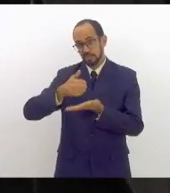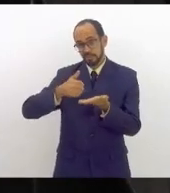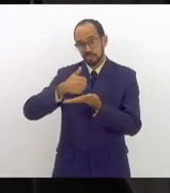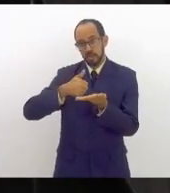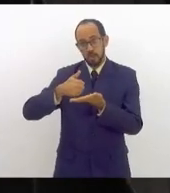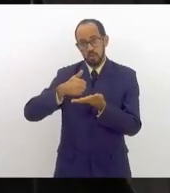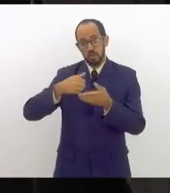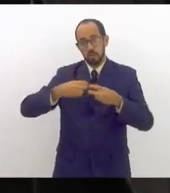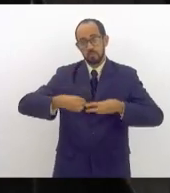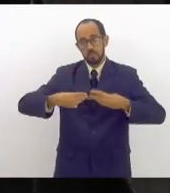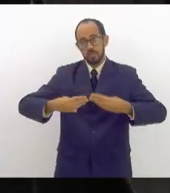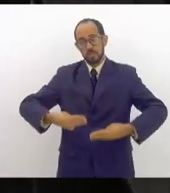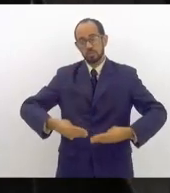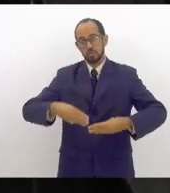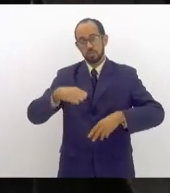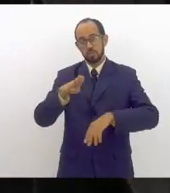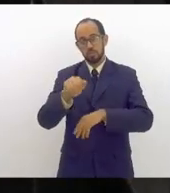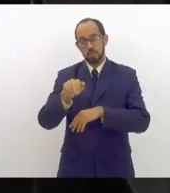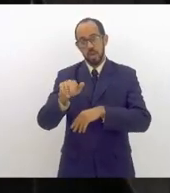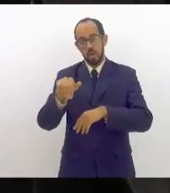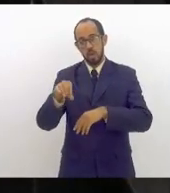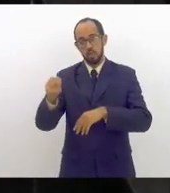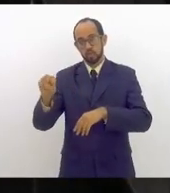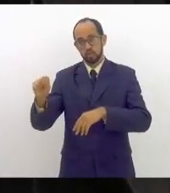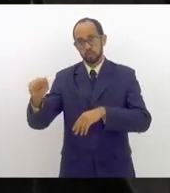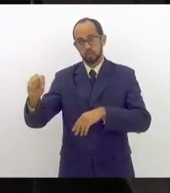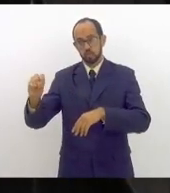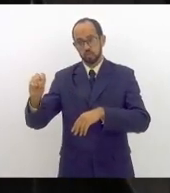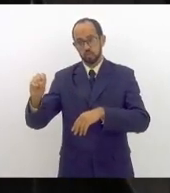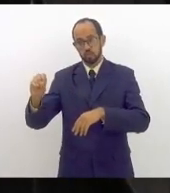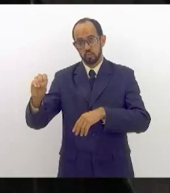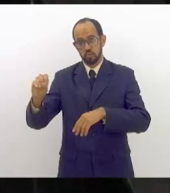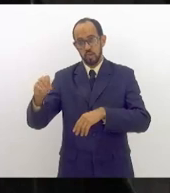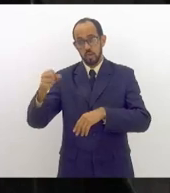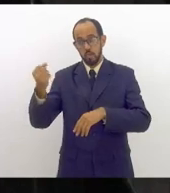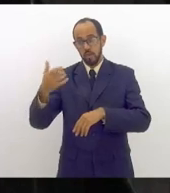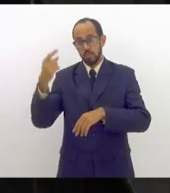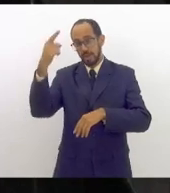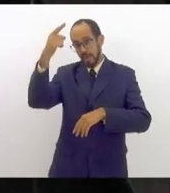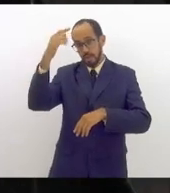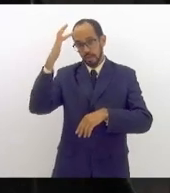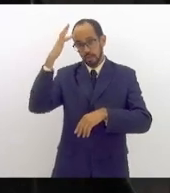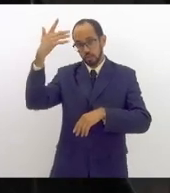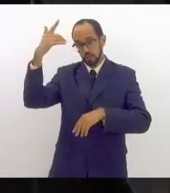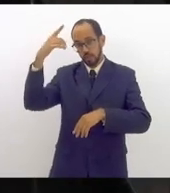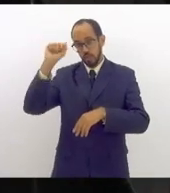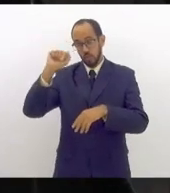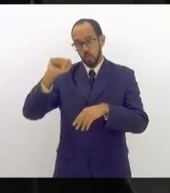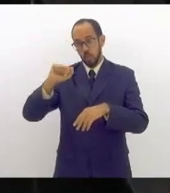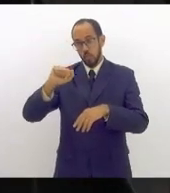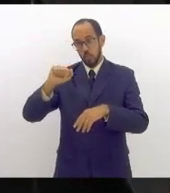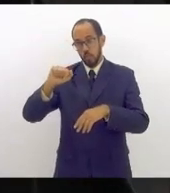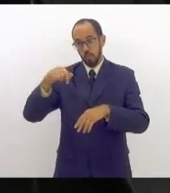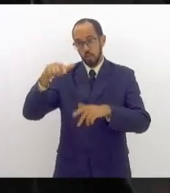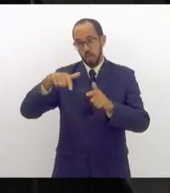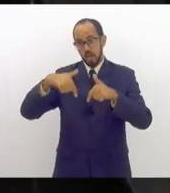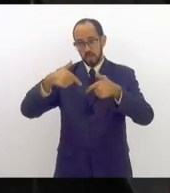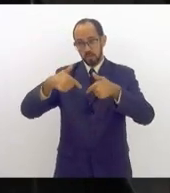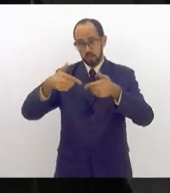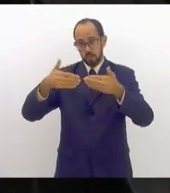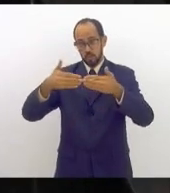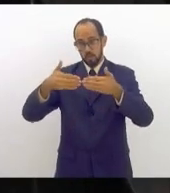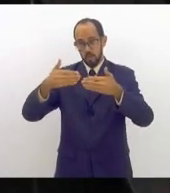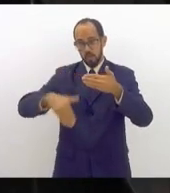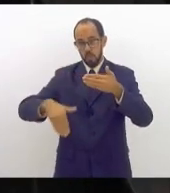o ministro Barroso do Supremo. E quando ele decidiu, numa ação de